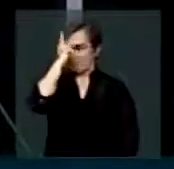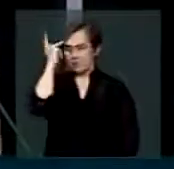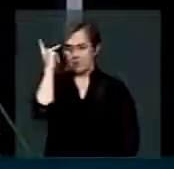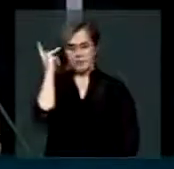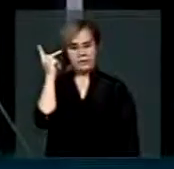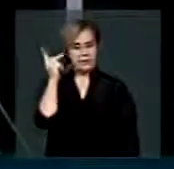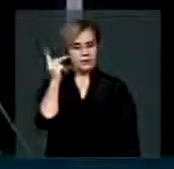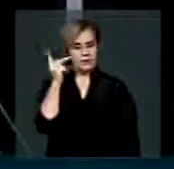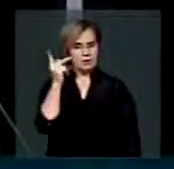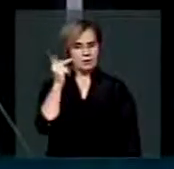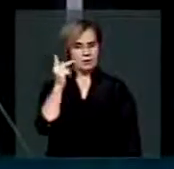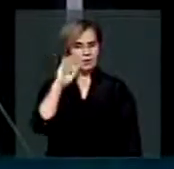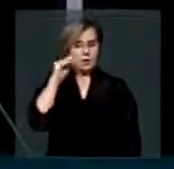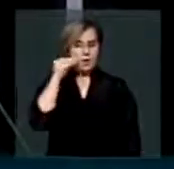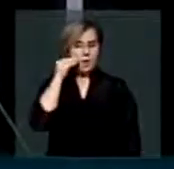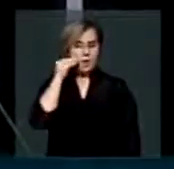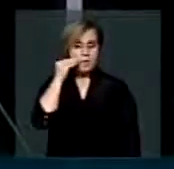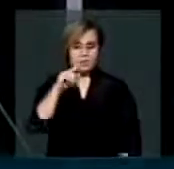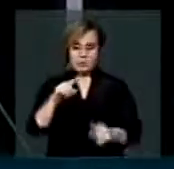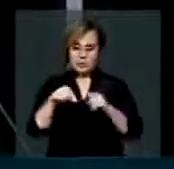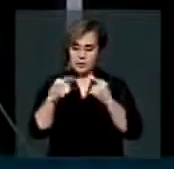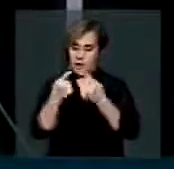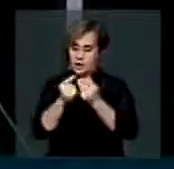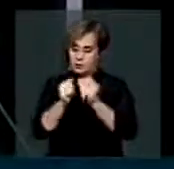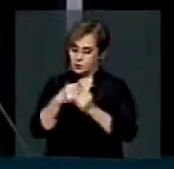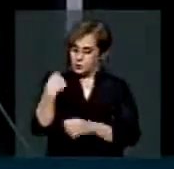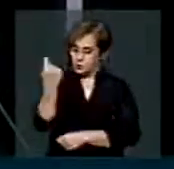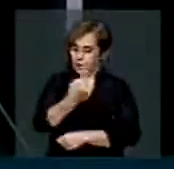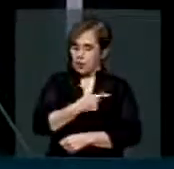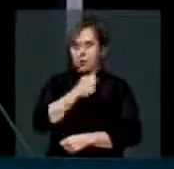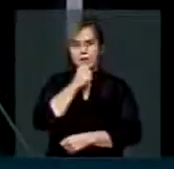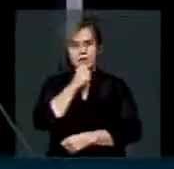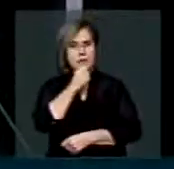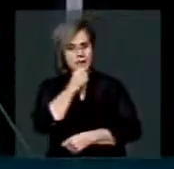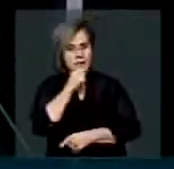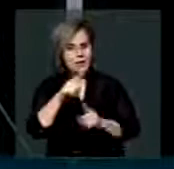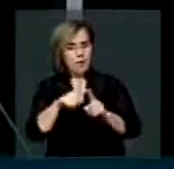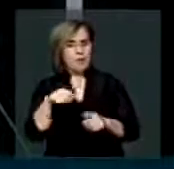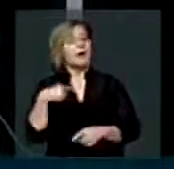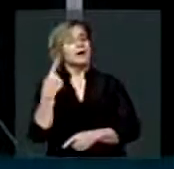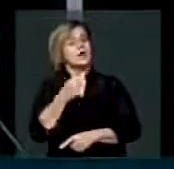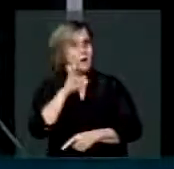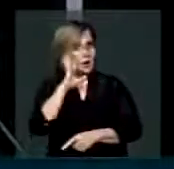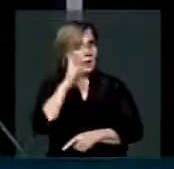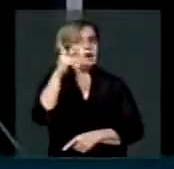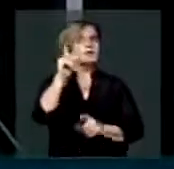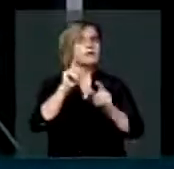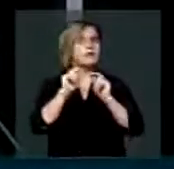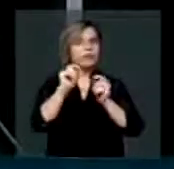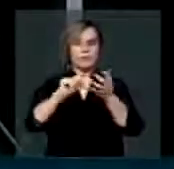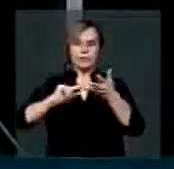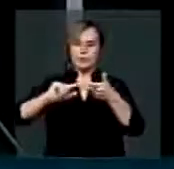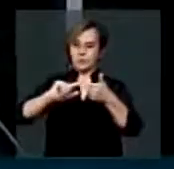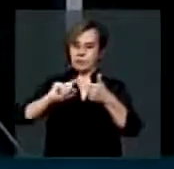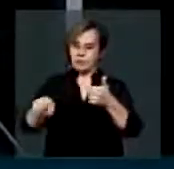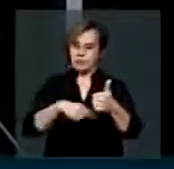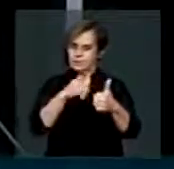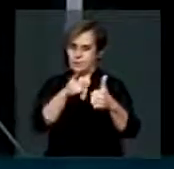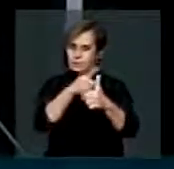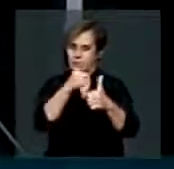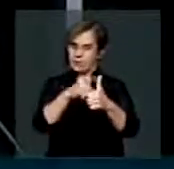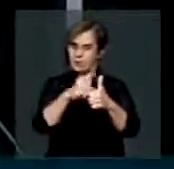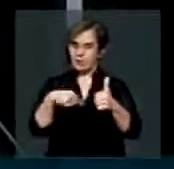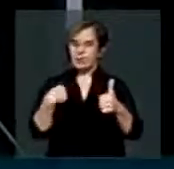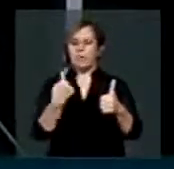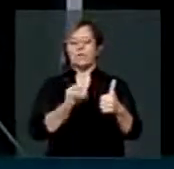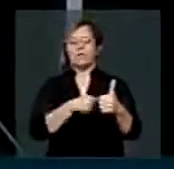tiveram oportunidade de reunir conosco, de que nós tomamos as seguintes providências. Primeiro,